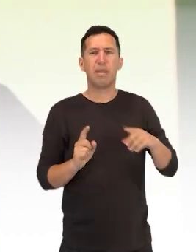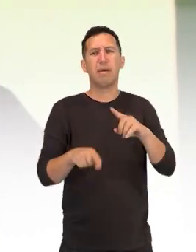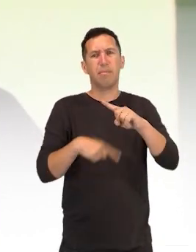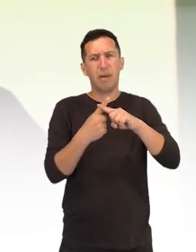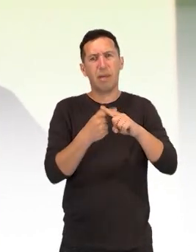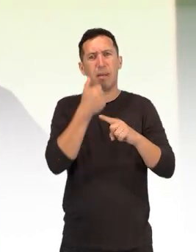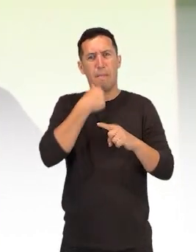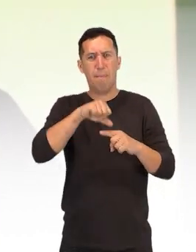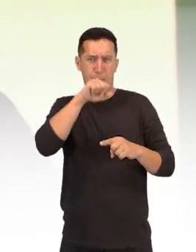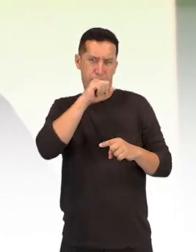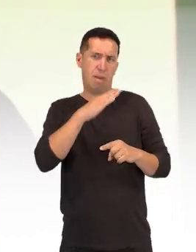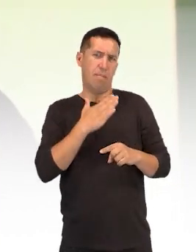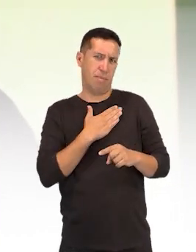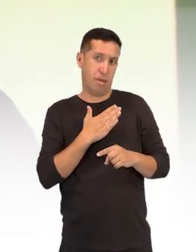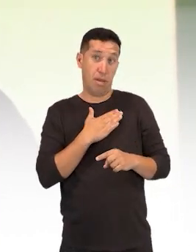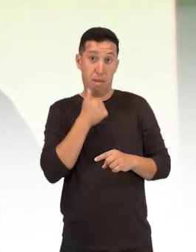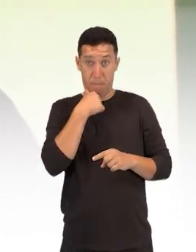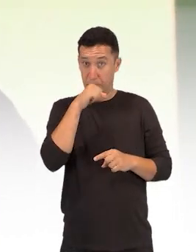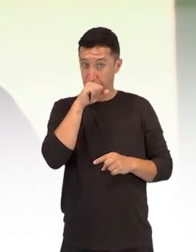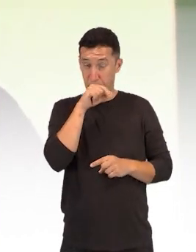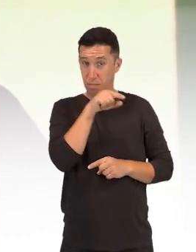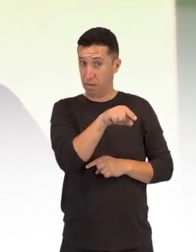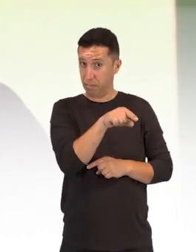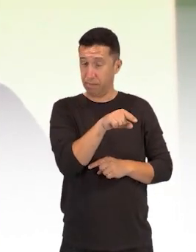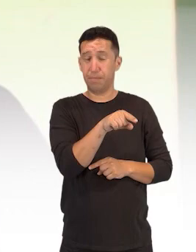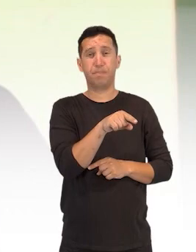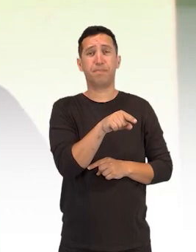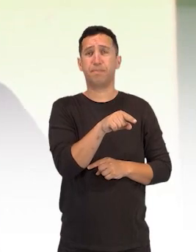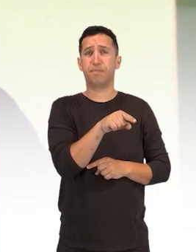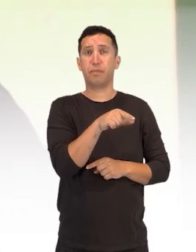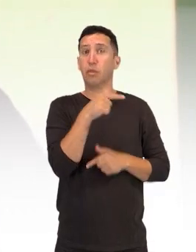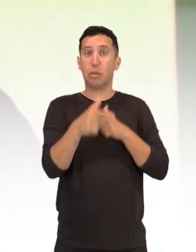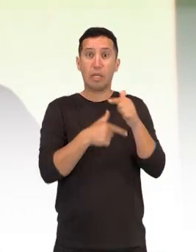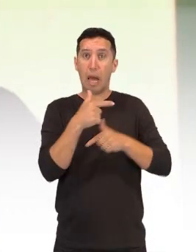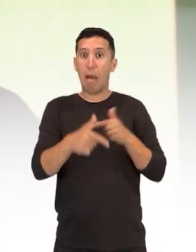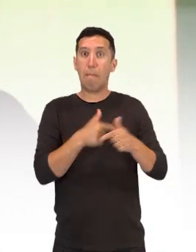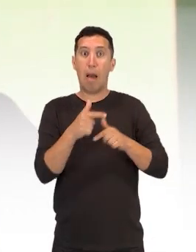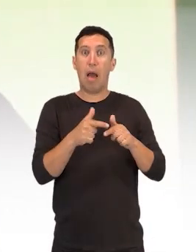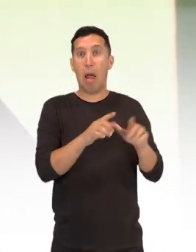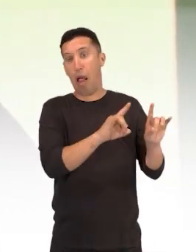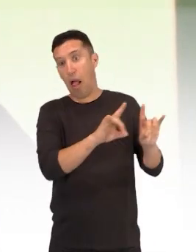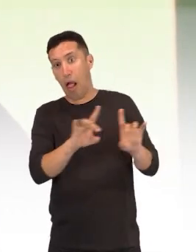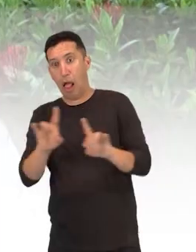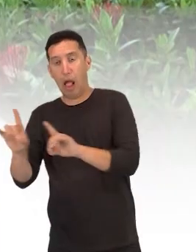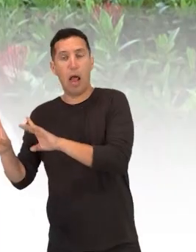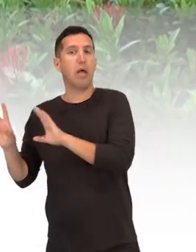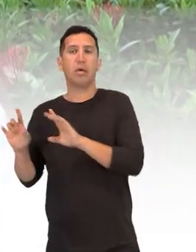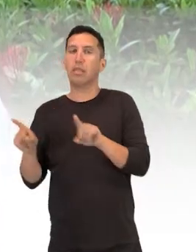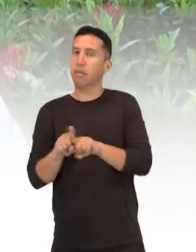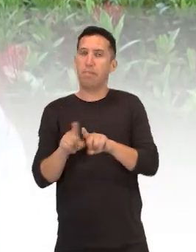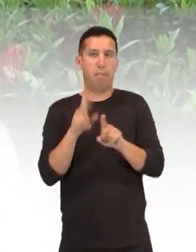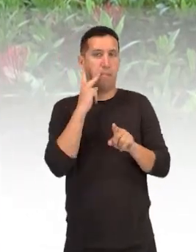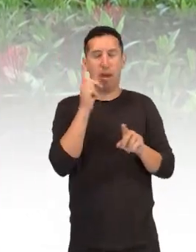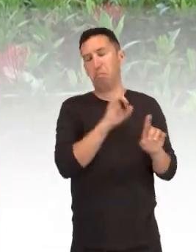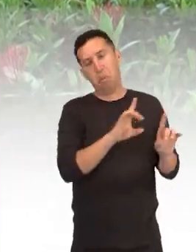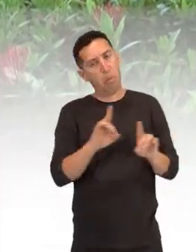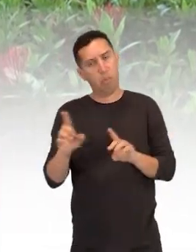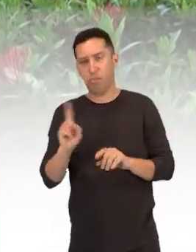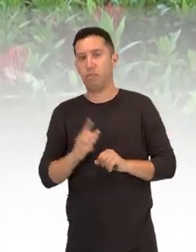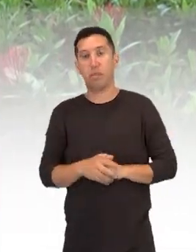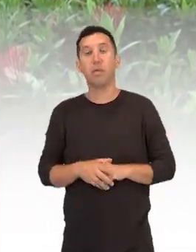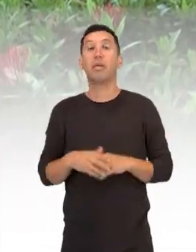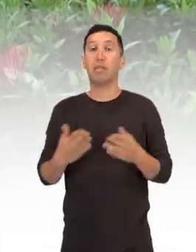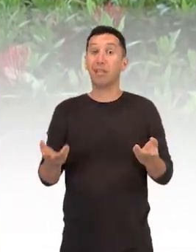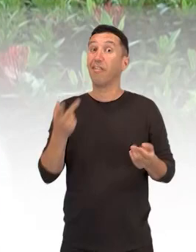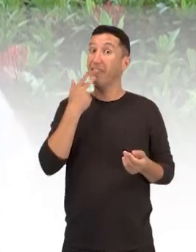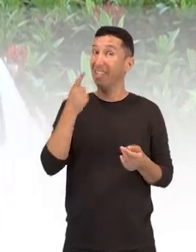crianças com a minha mãe e a minha mãe não trabalha assim fixo e nem meu pai. A diretora do IFAL Satuba